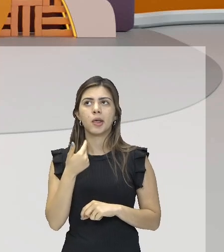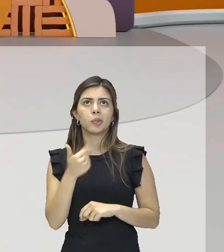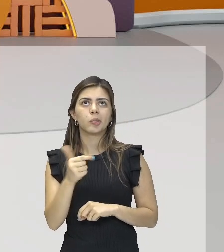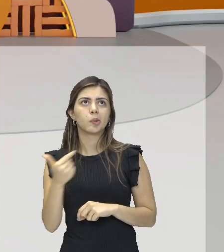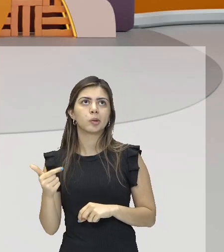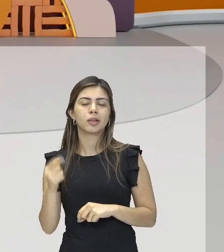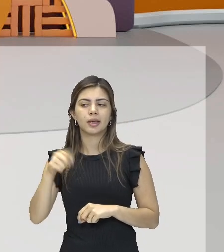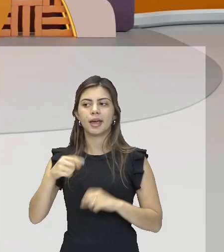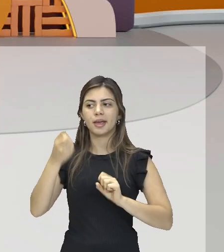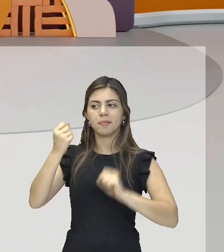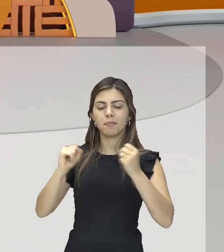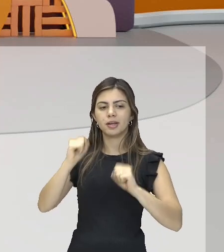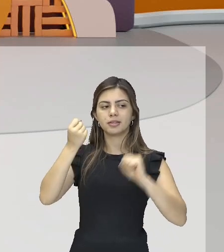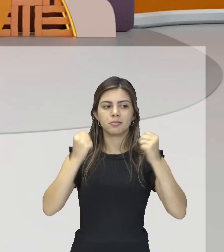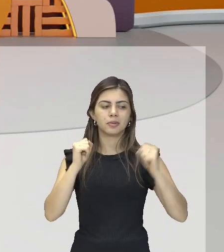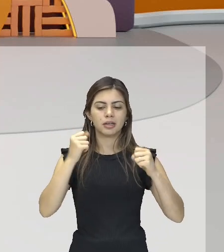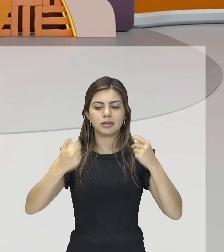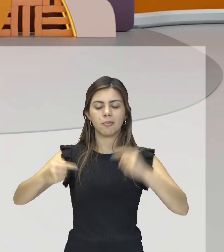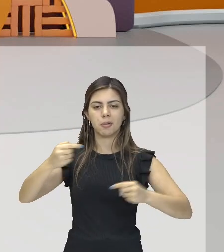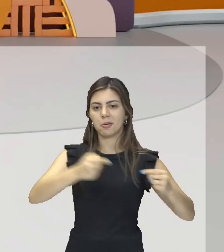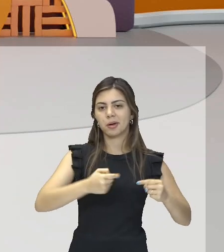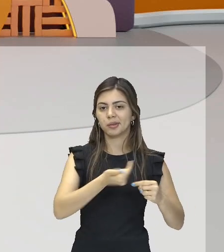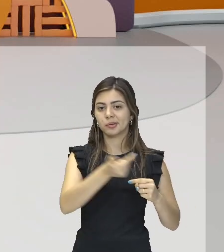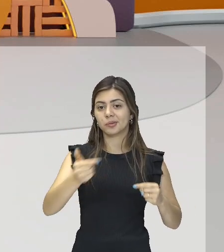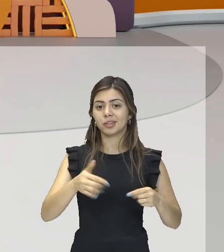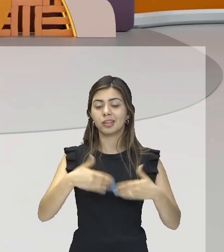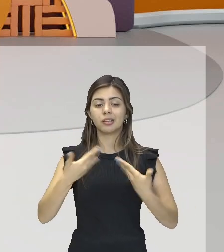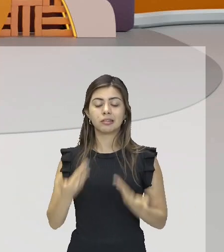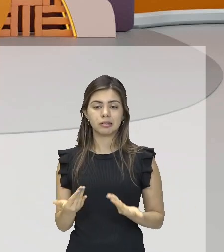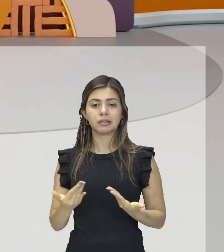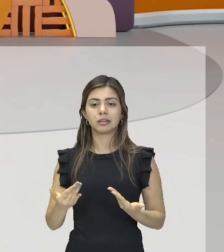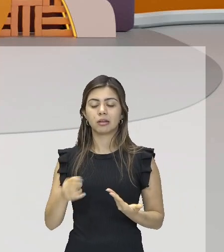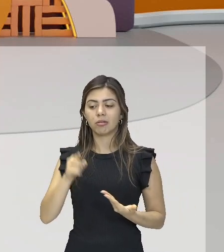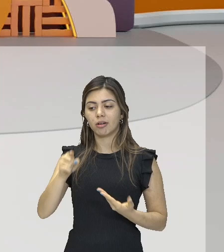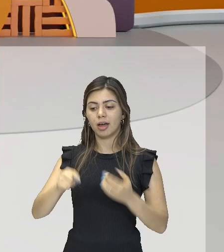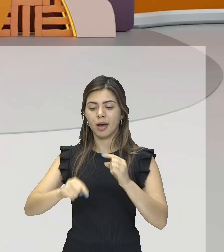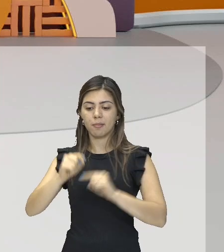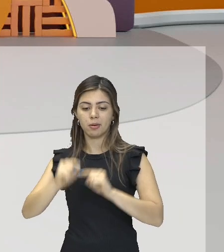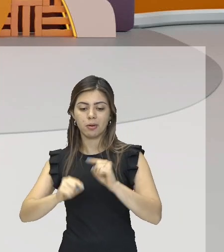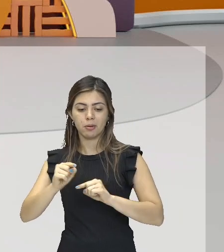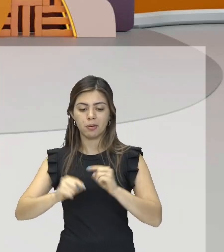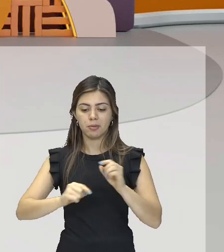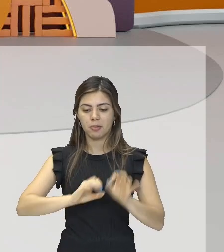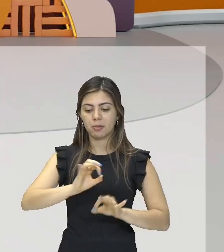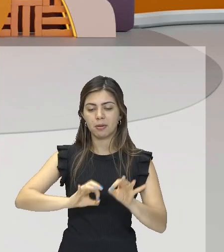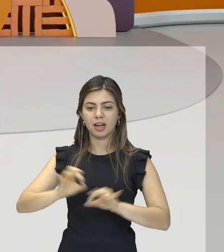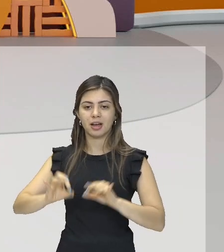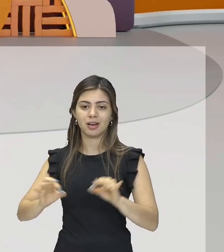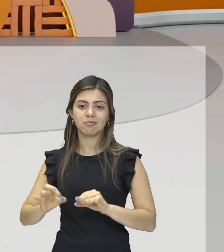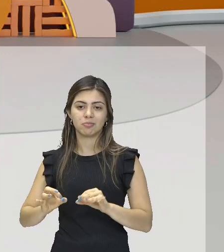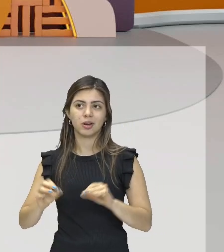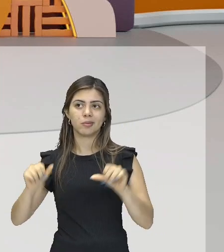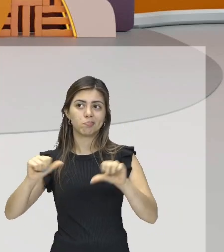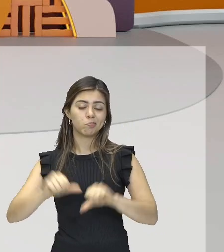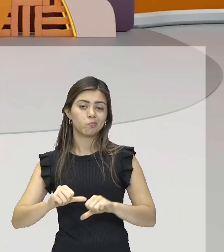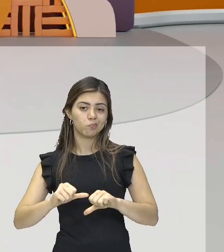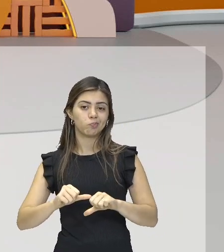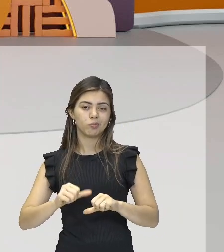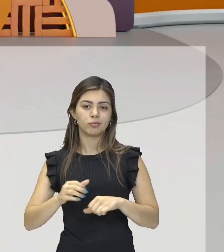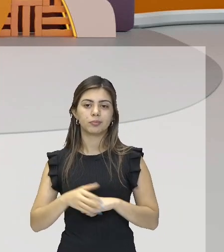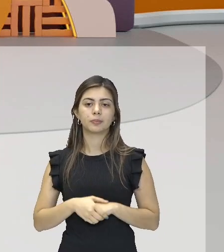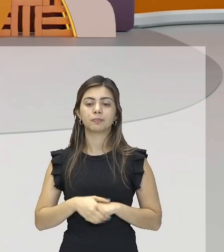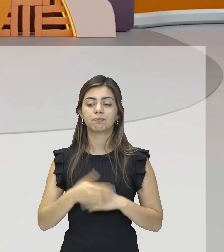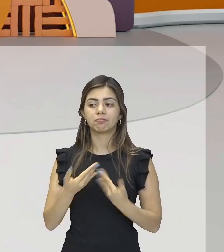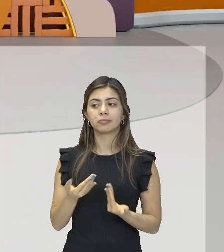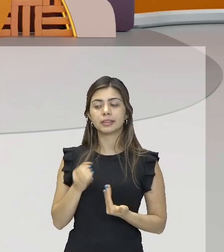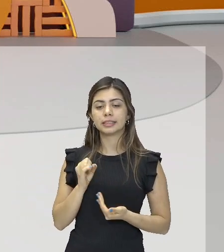entre empresas, e isso vai ocasionar ali a ineficiência da produção. Por que isso poderia acontecer? Se eu não tenho